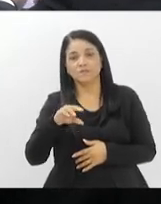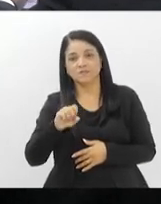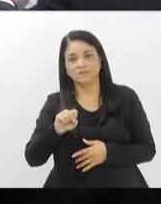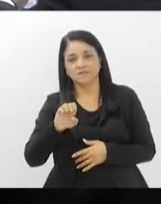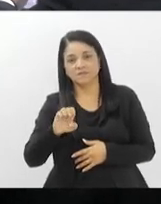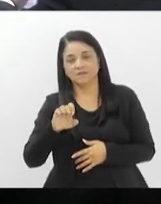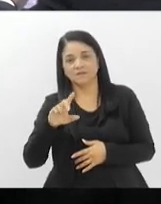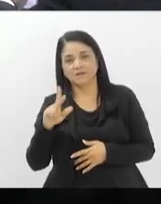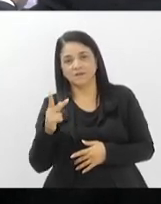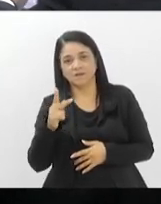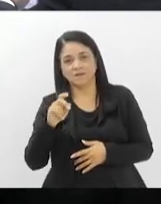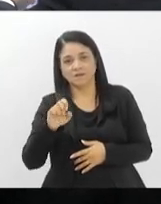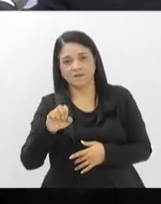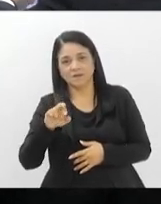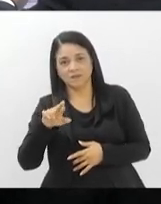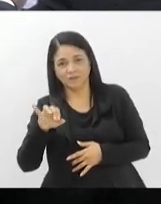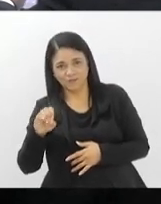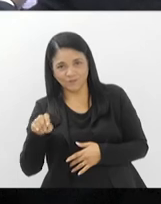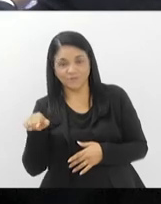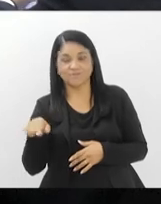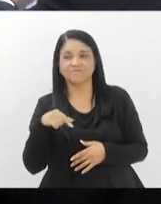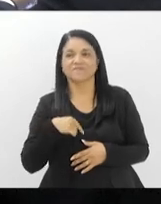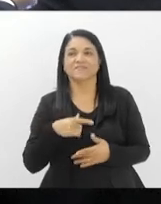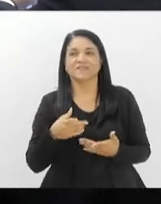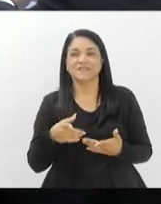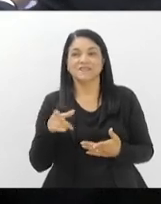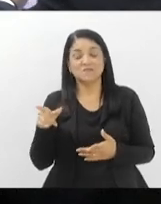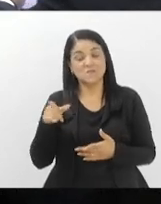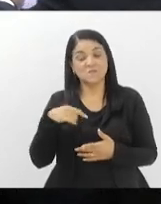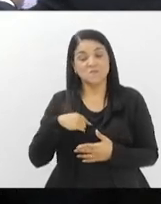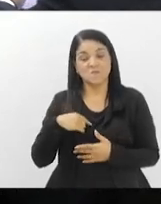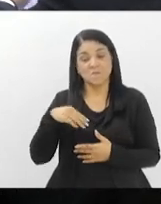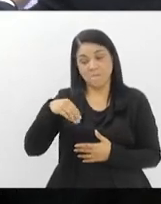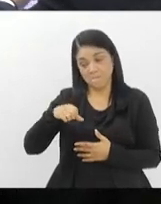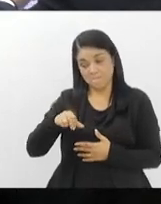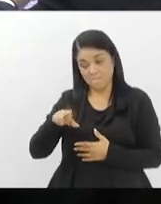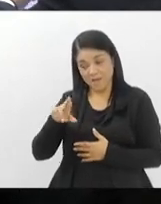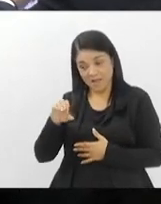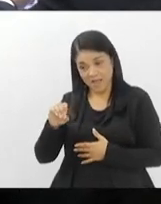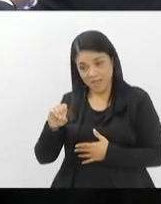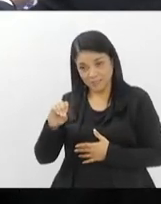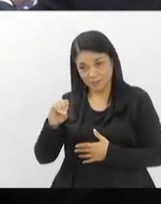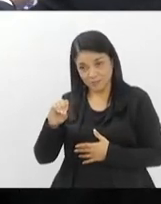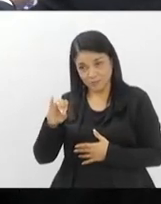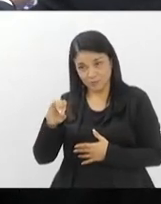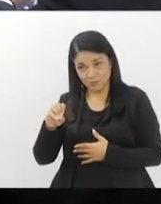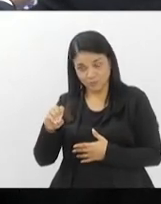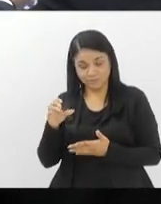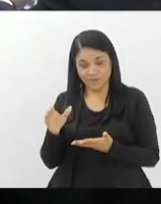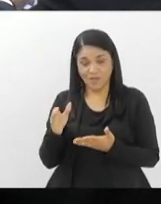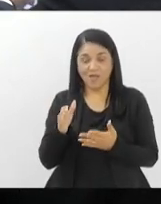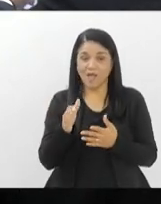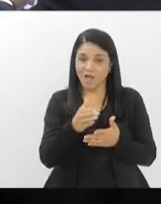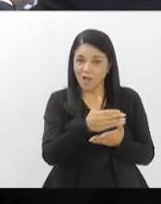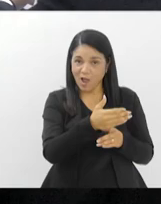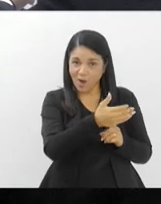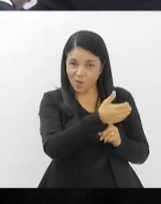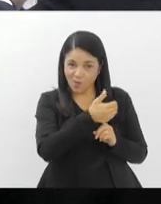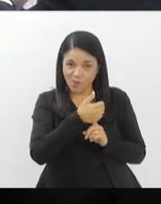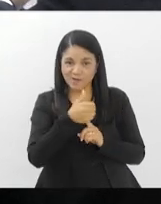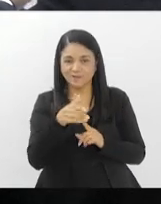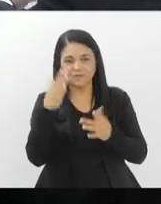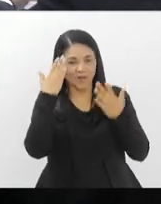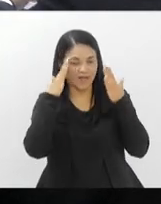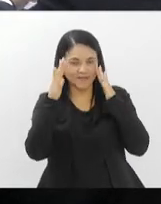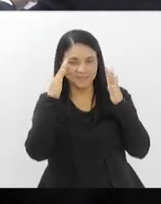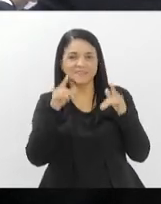El. Mas a CCJ está tão... O Márcio está acolhendo com alegria esse dia para comemorar. Vestindo a carapuça. Né? Sem